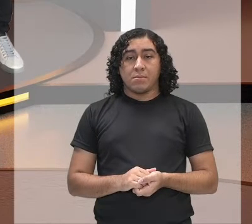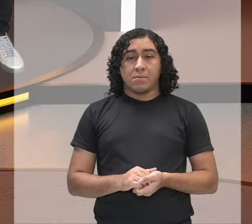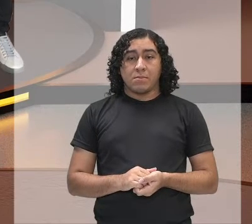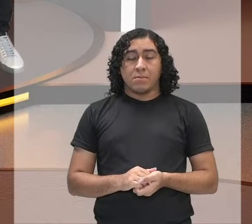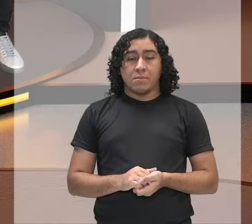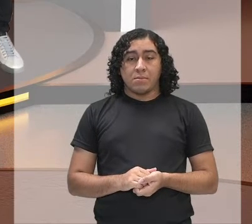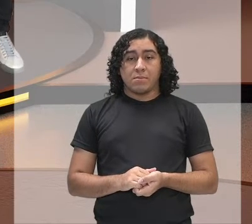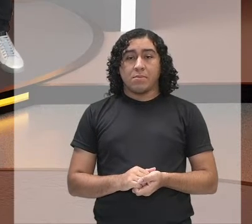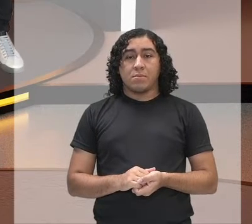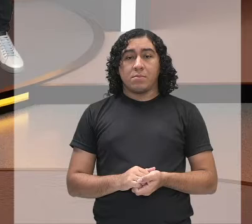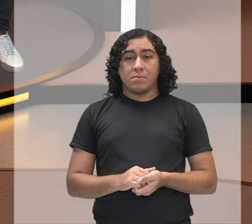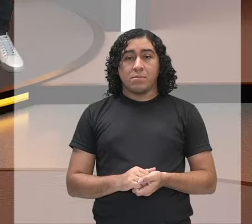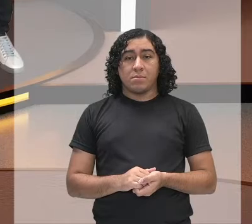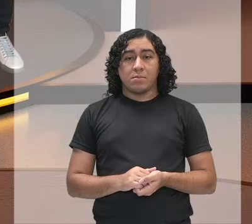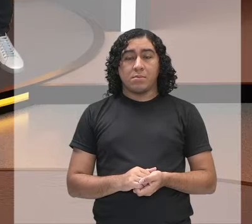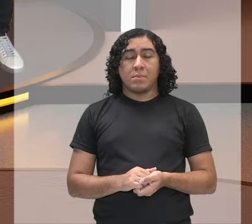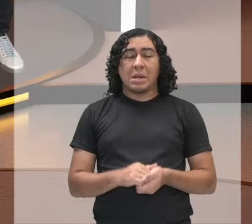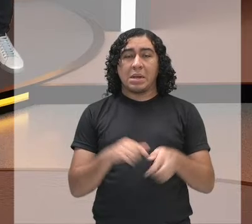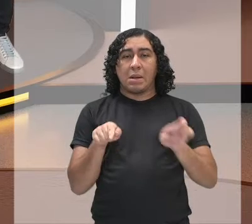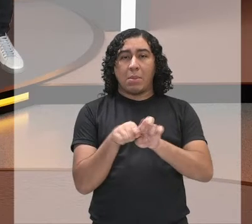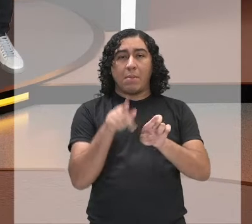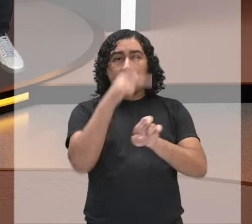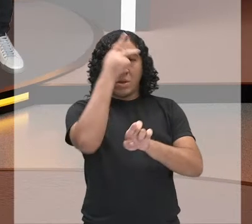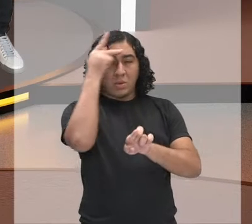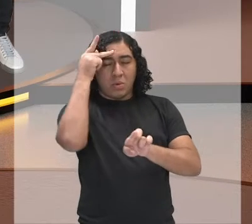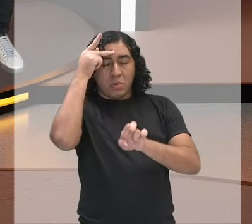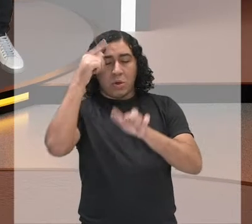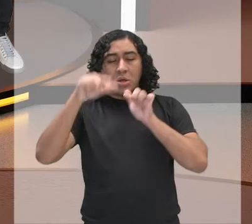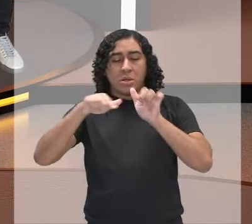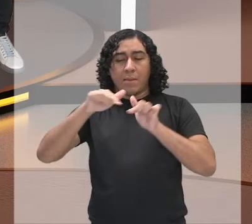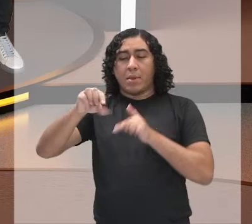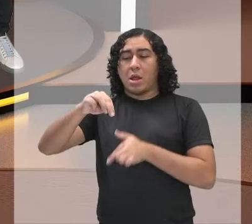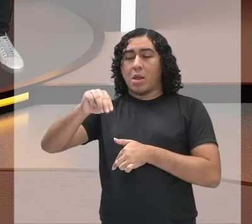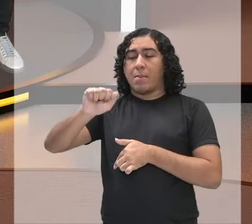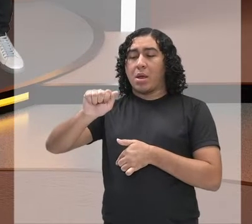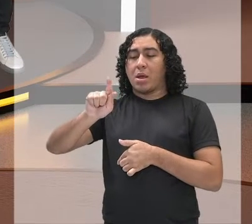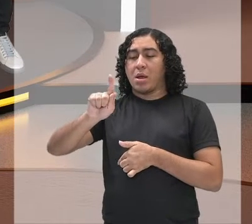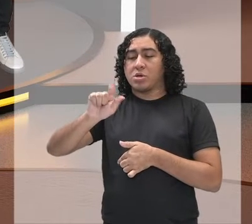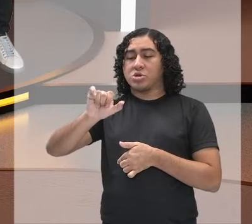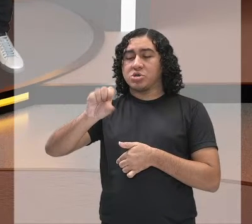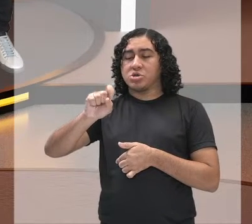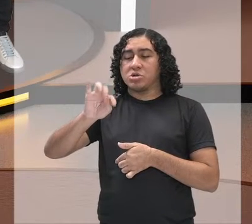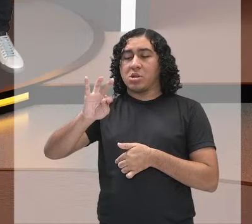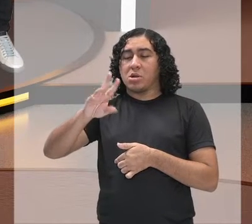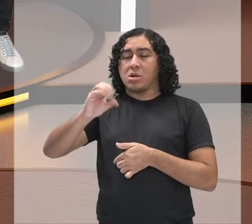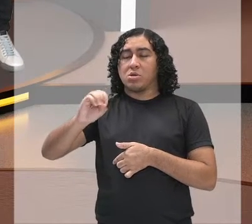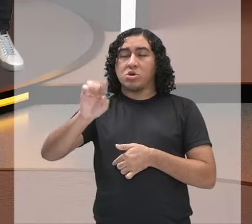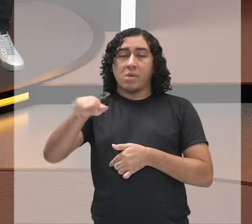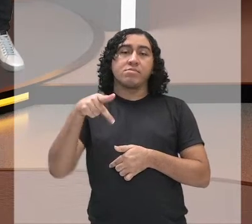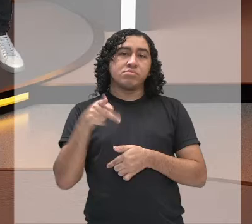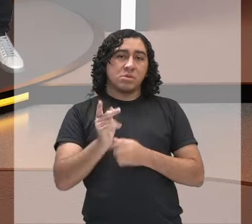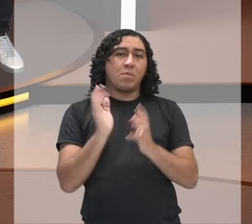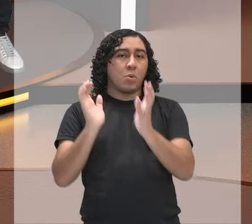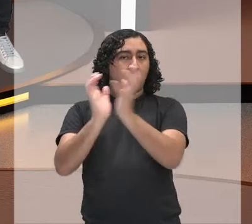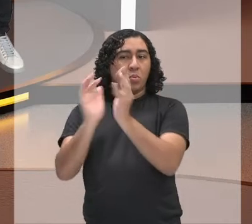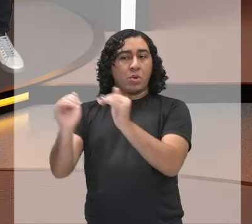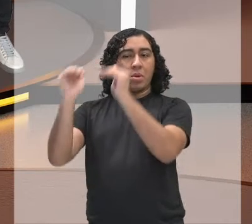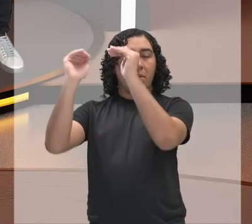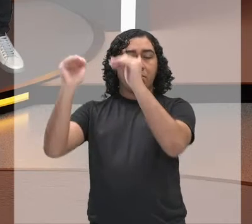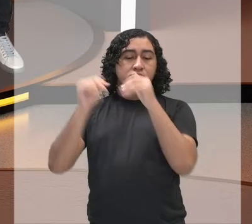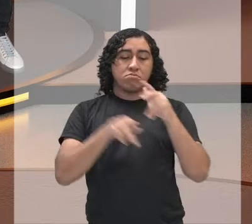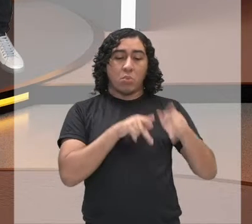os magistrados, vem sempre desse grupo, não é isso? Vem sempre desse grupo. Então, a